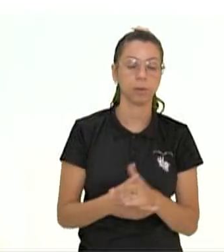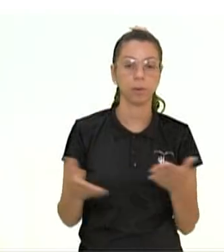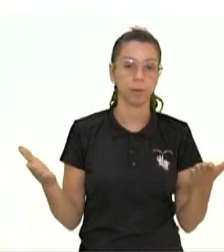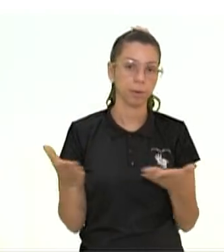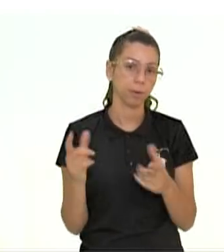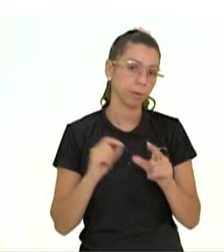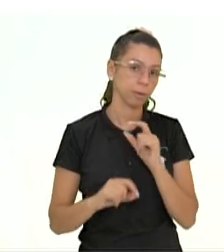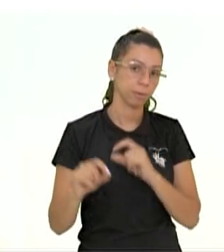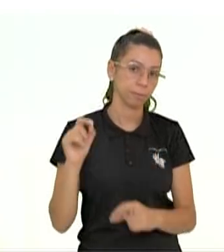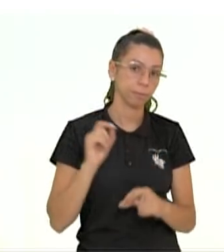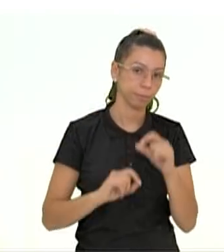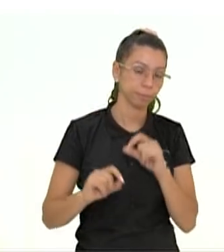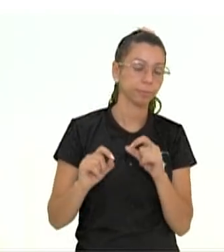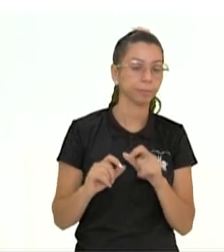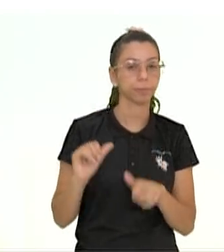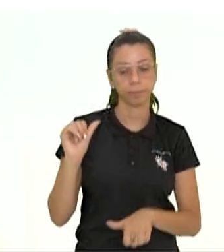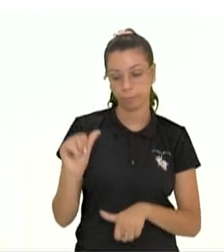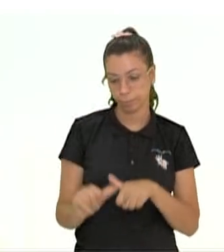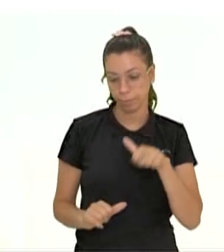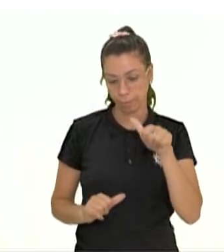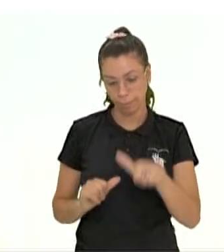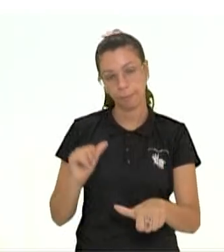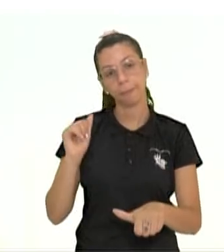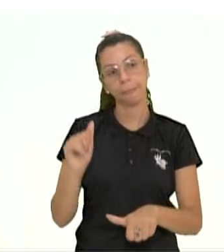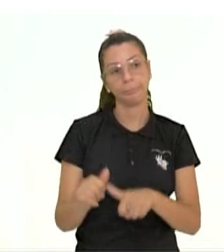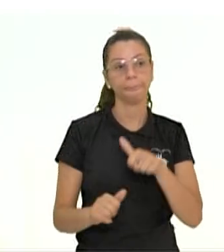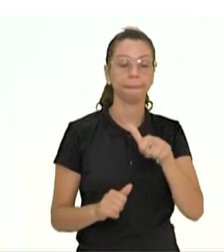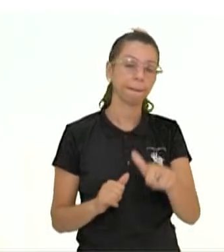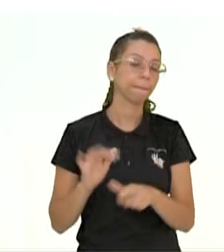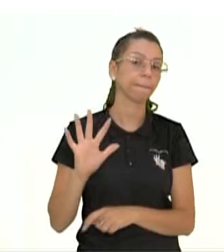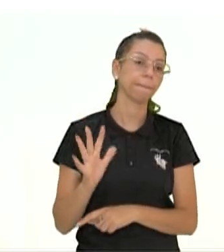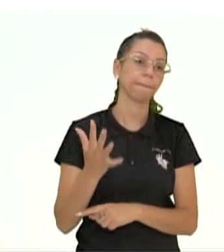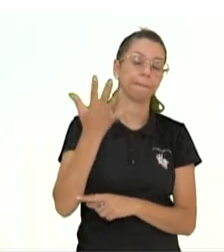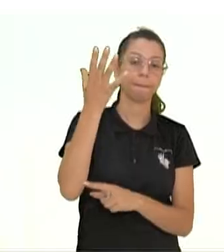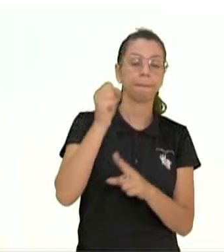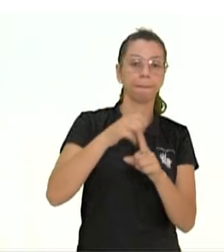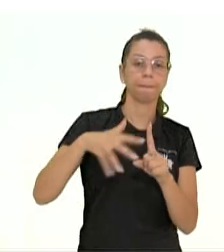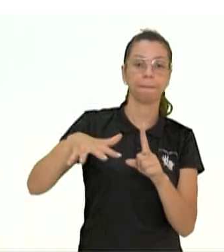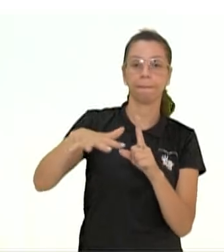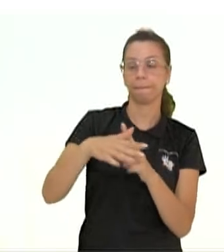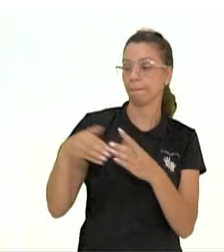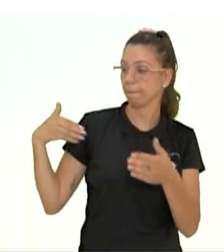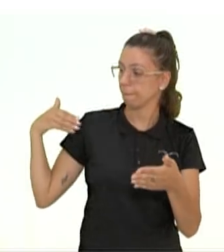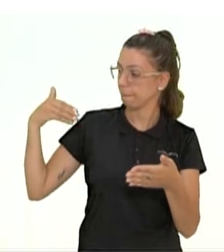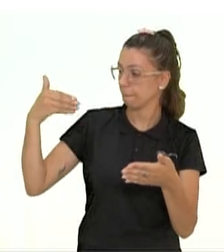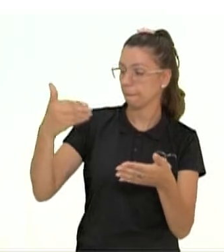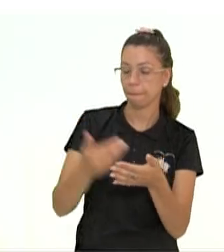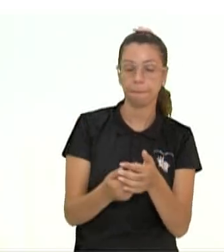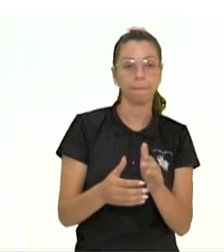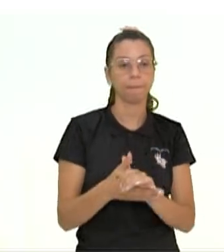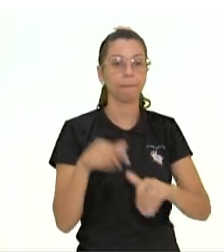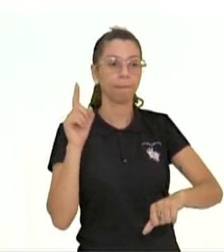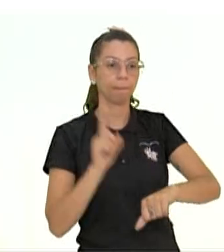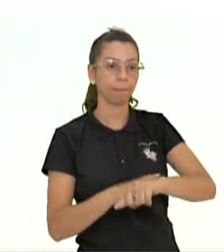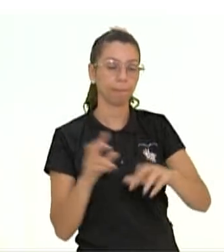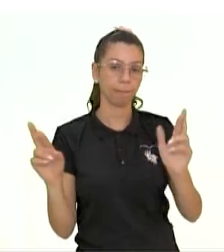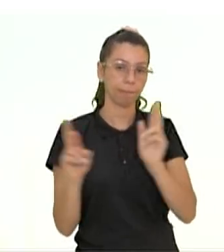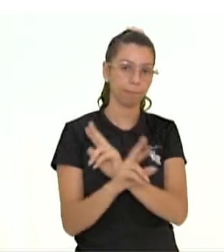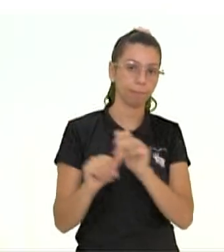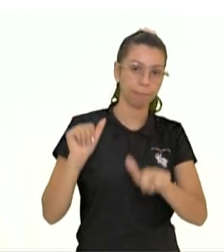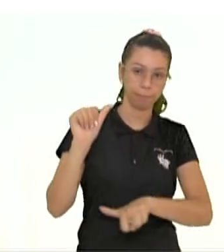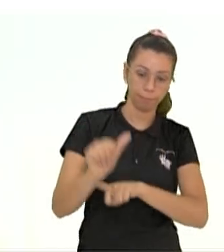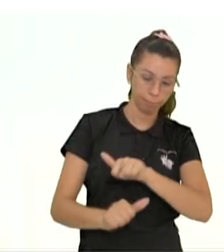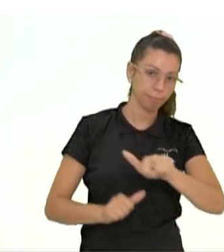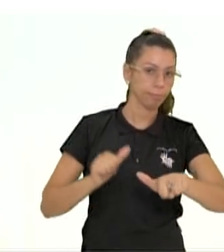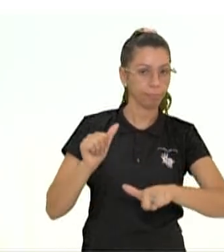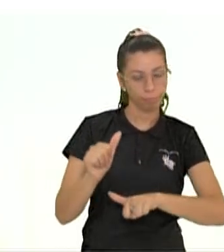historiadores se interessam também pelas mudanças e permanências que ocorrem nas sociedades humanas ao longo do tempo. O tempo relacionado às mudanças e permanências